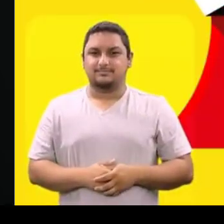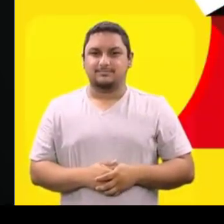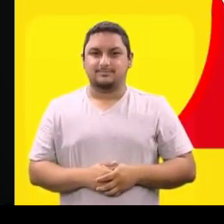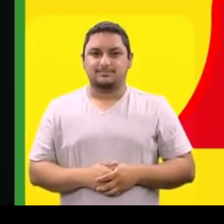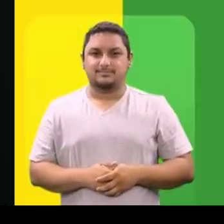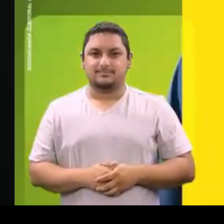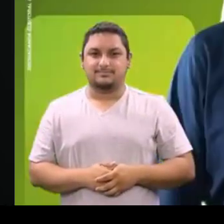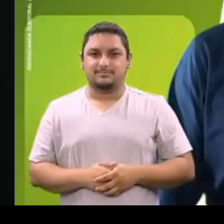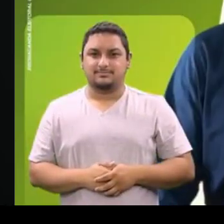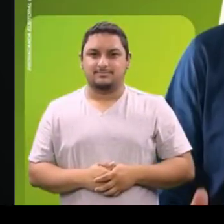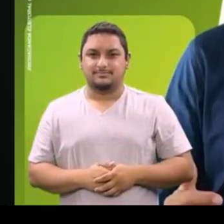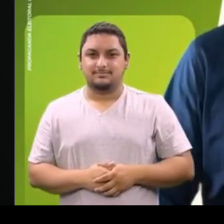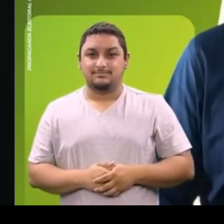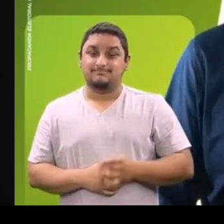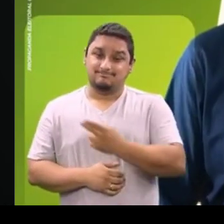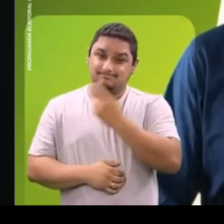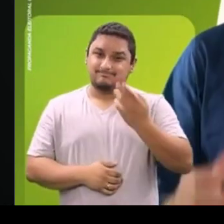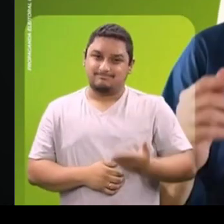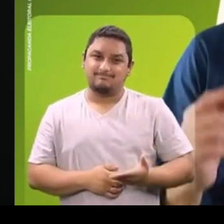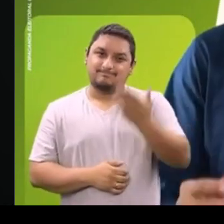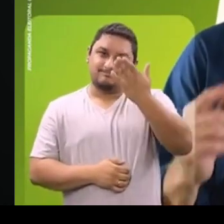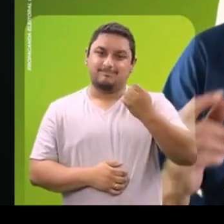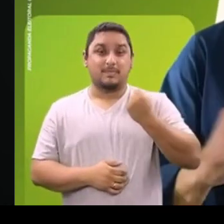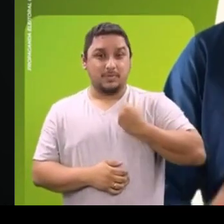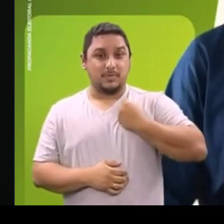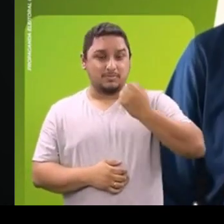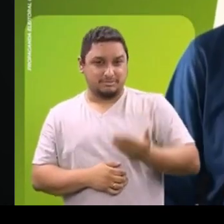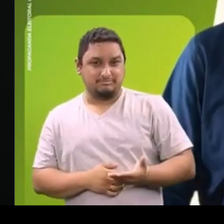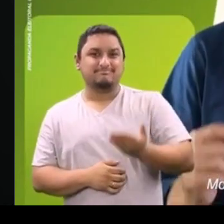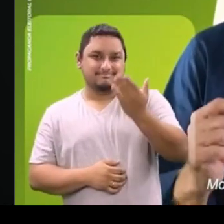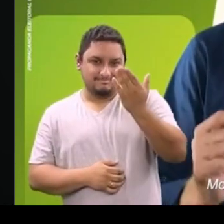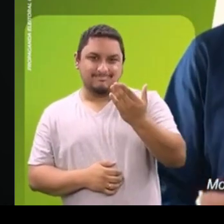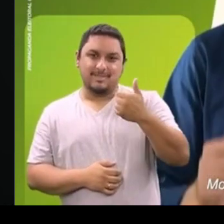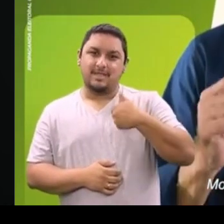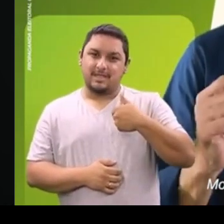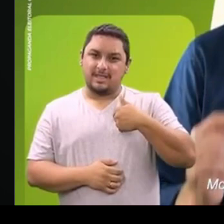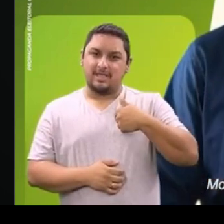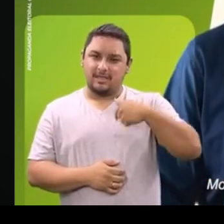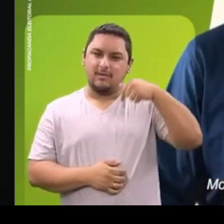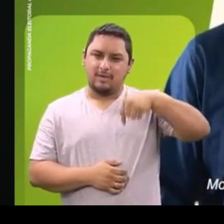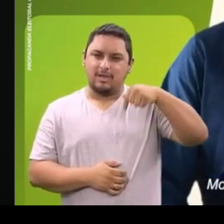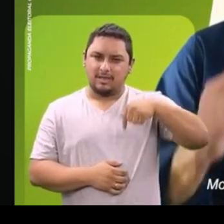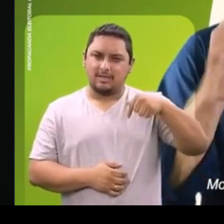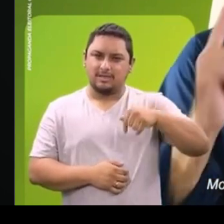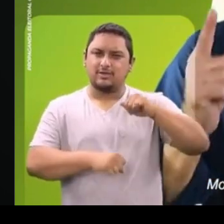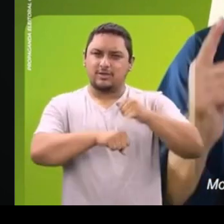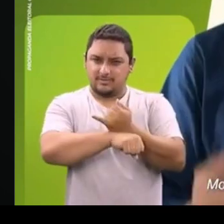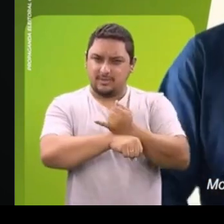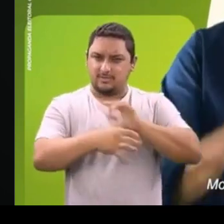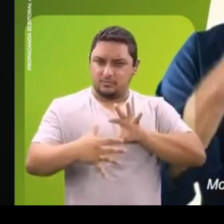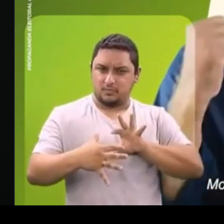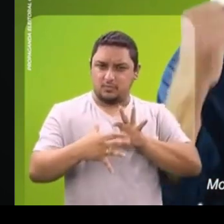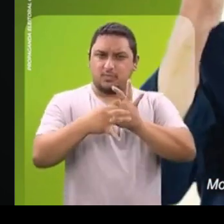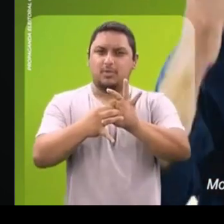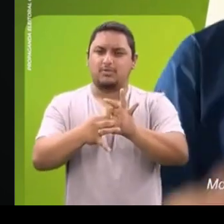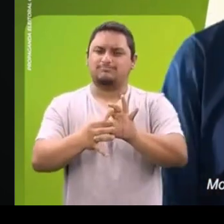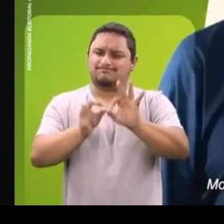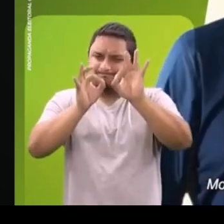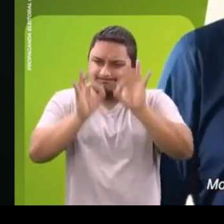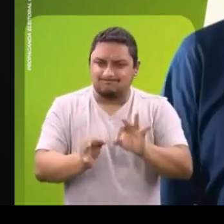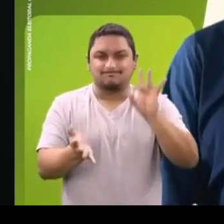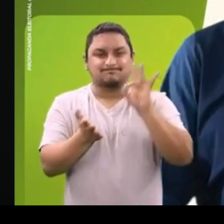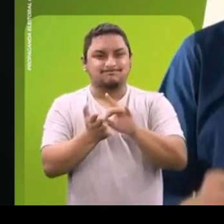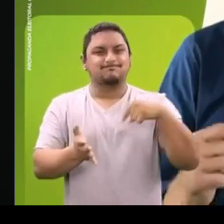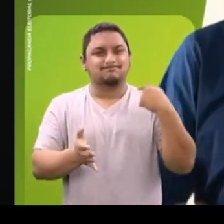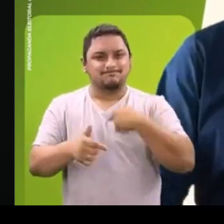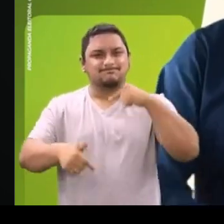15321. 15. Sou Henrique Deckmann, número 15030. Moro no Jardim Paraíso e juntos, com